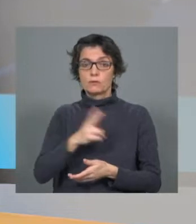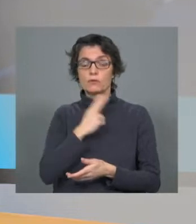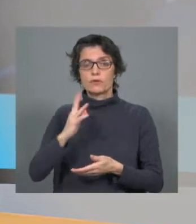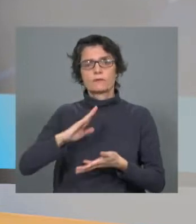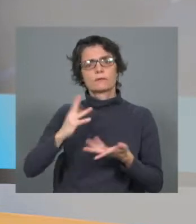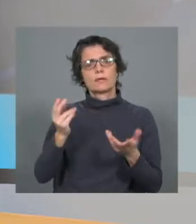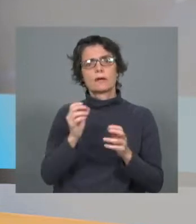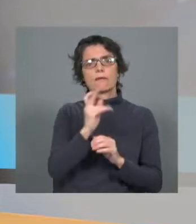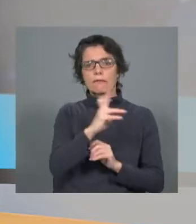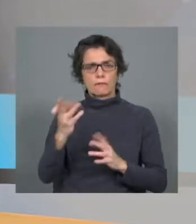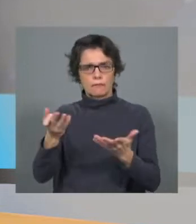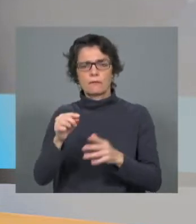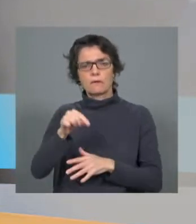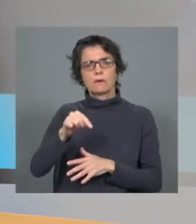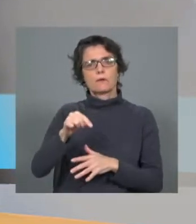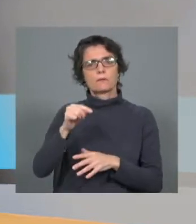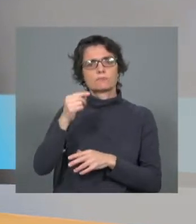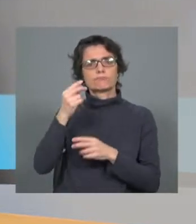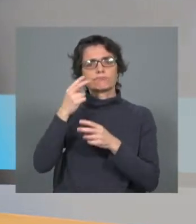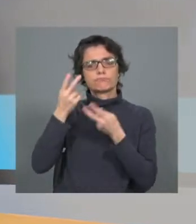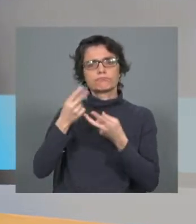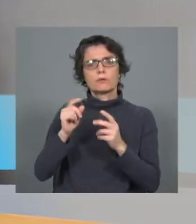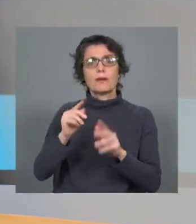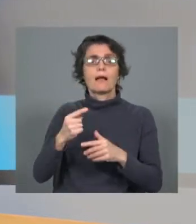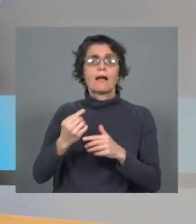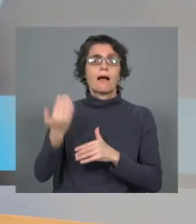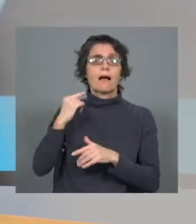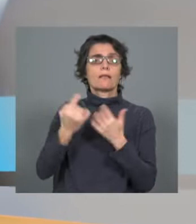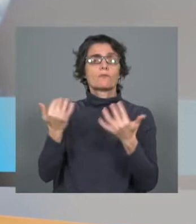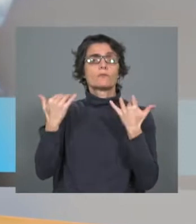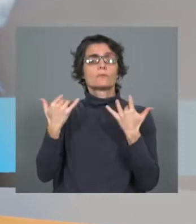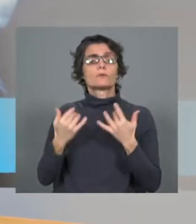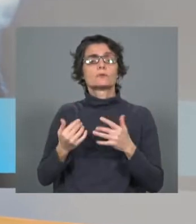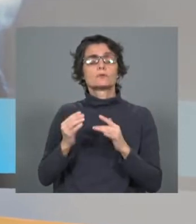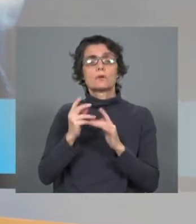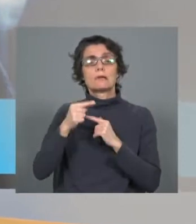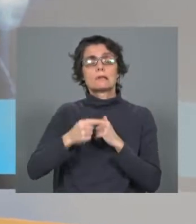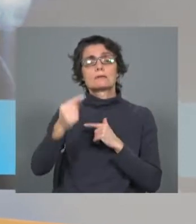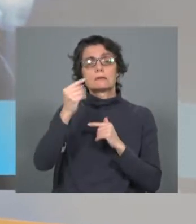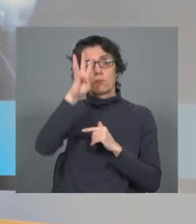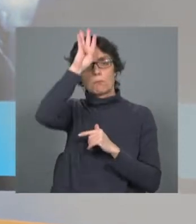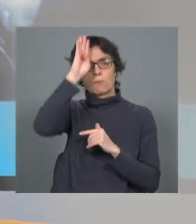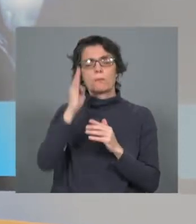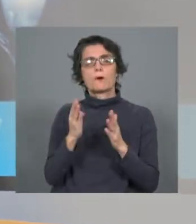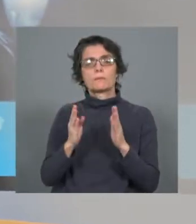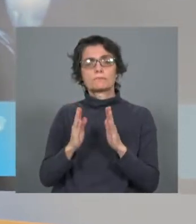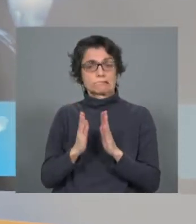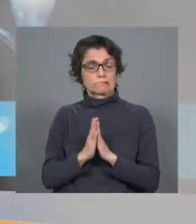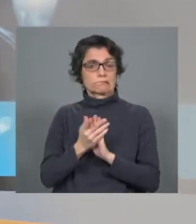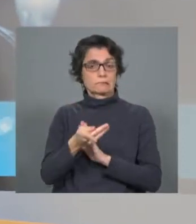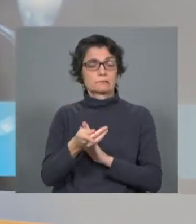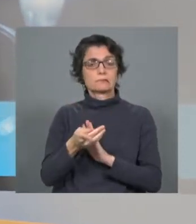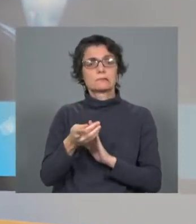Será para analisar daqui a pouco, depois de mostrar os acontecimentos da Semana do Papa Francisco, que habitualmente seria de retiro